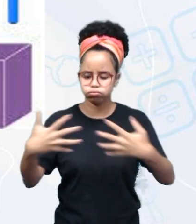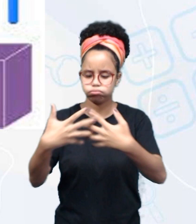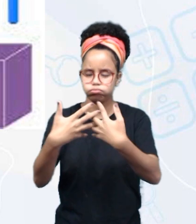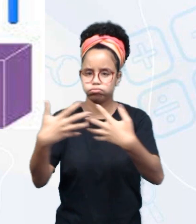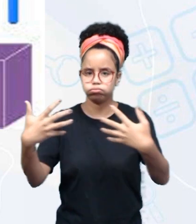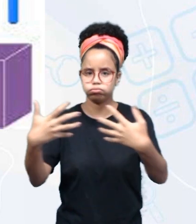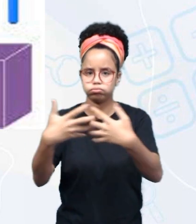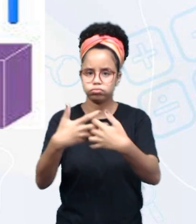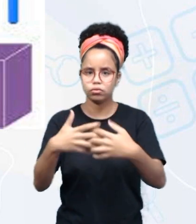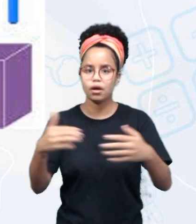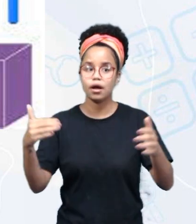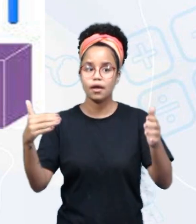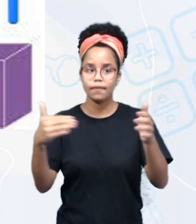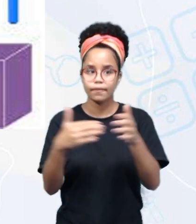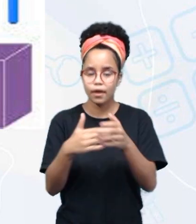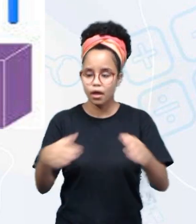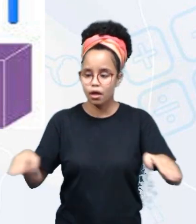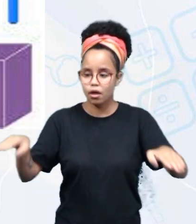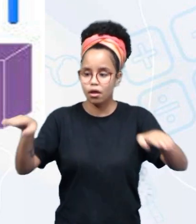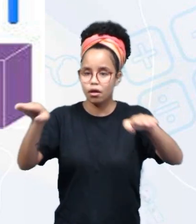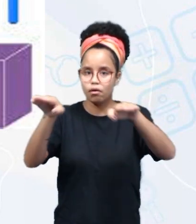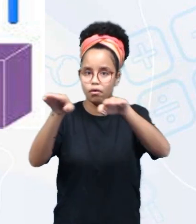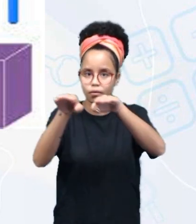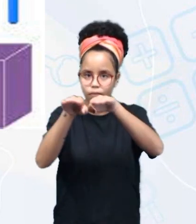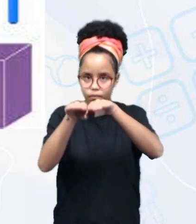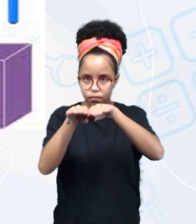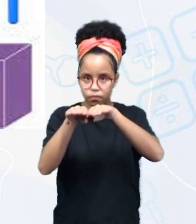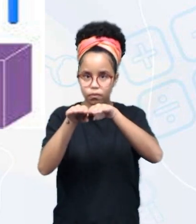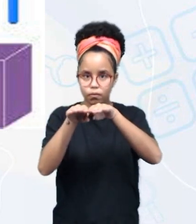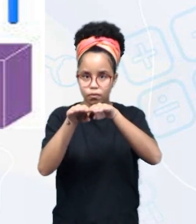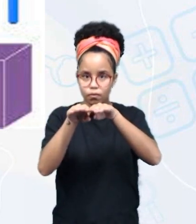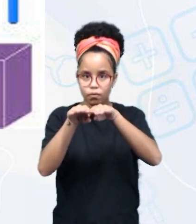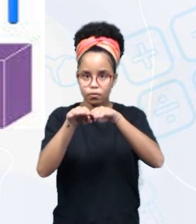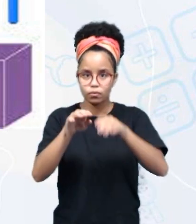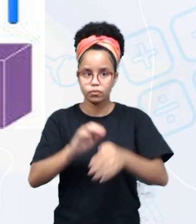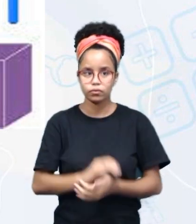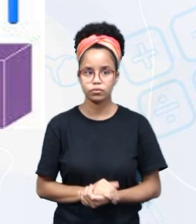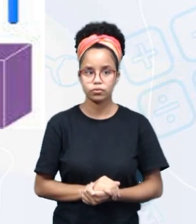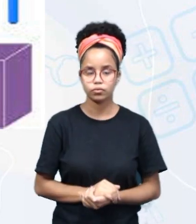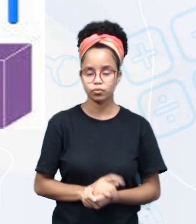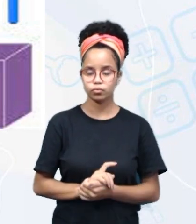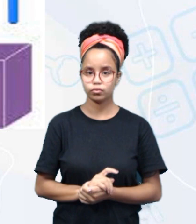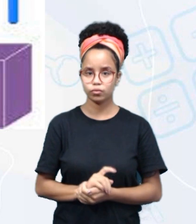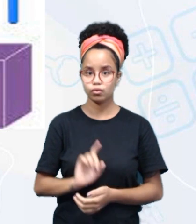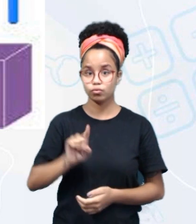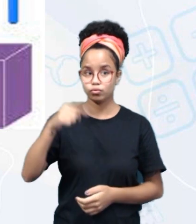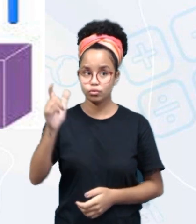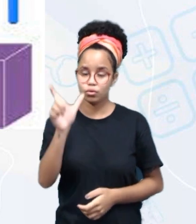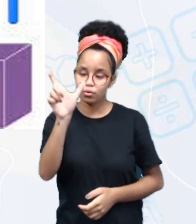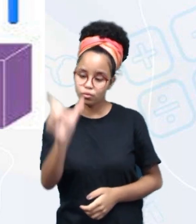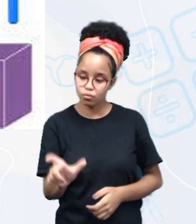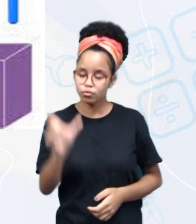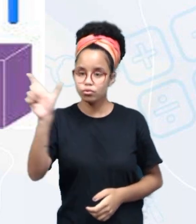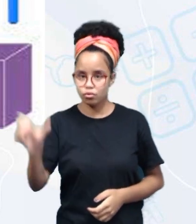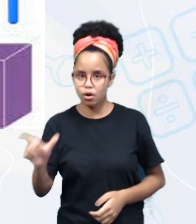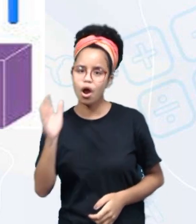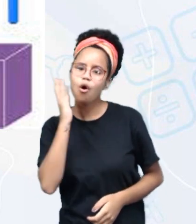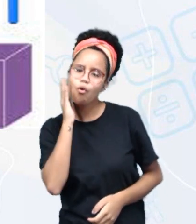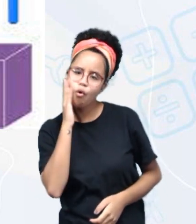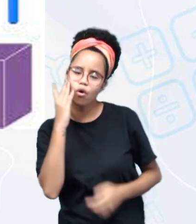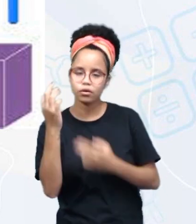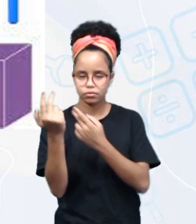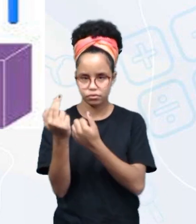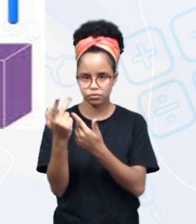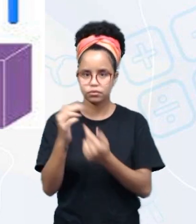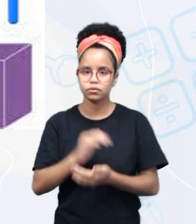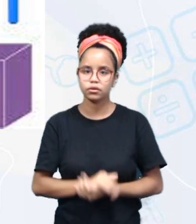eles alcançam o equilíbrio térmico. Você pode ver que aí nesses dois últimos cubos, eles estão da mesma cor. Então,